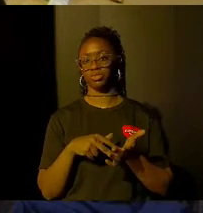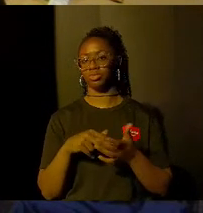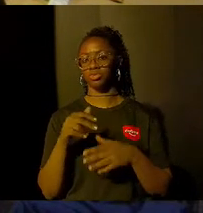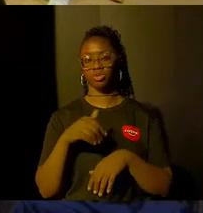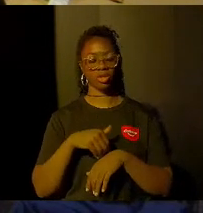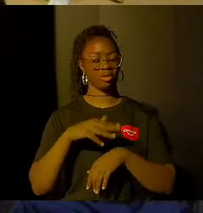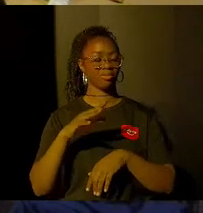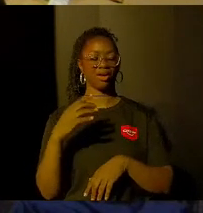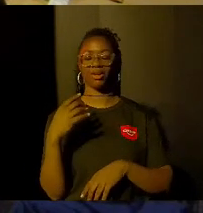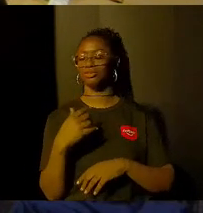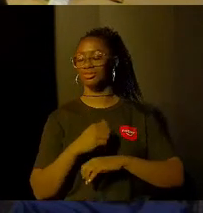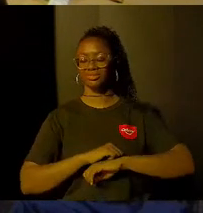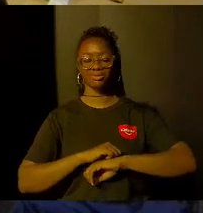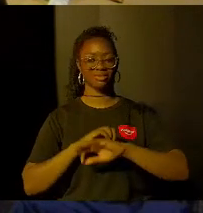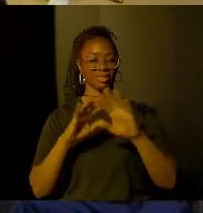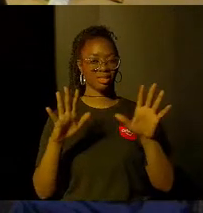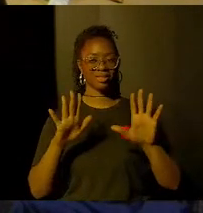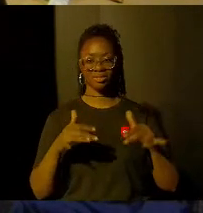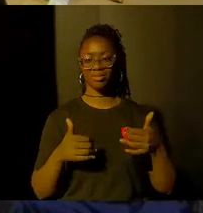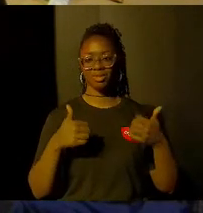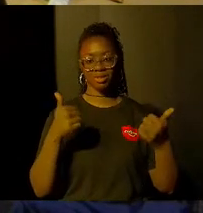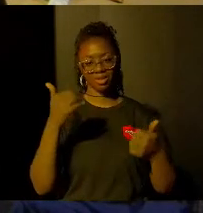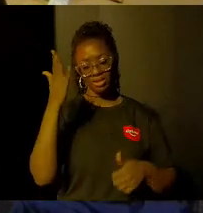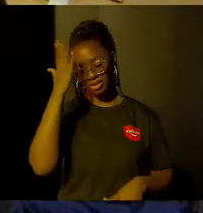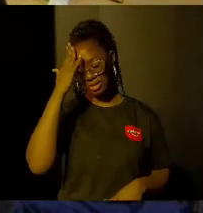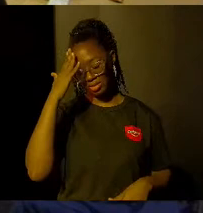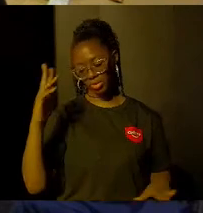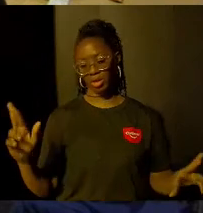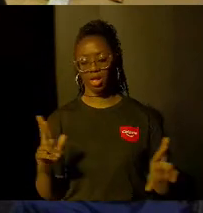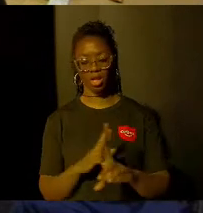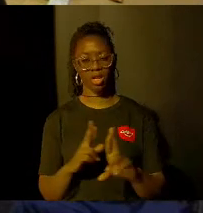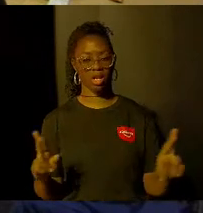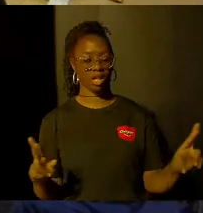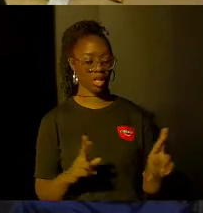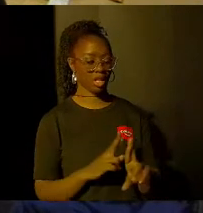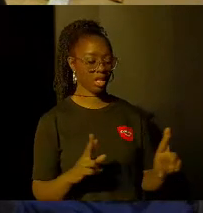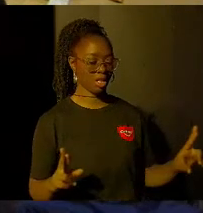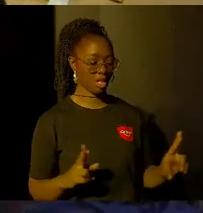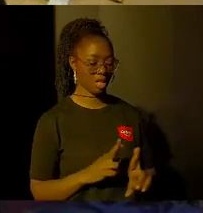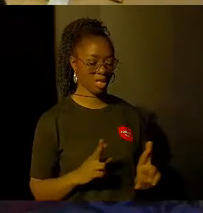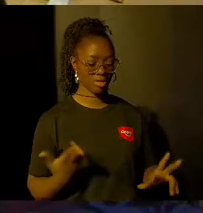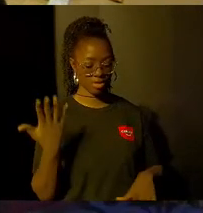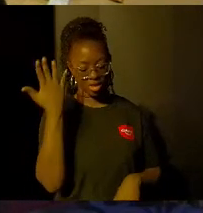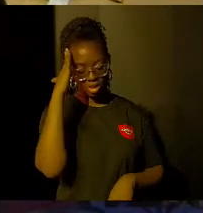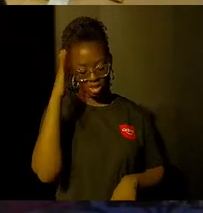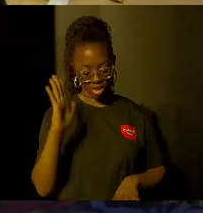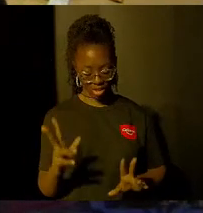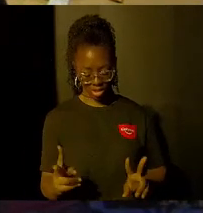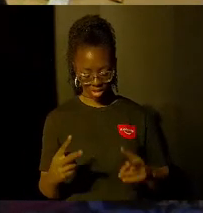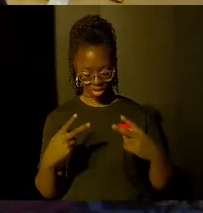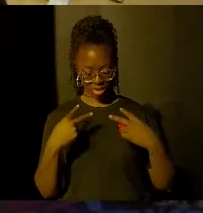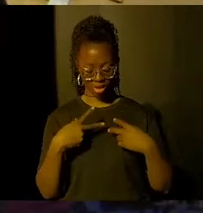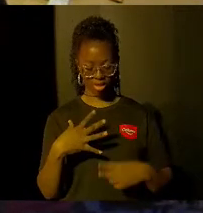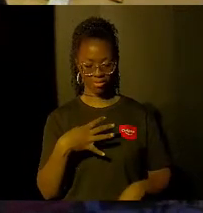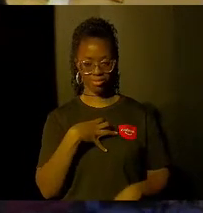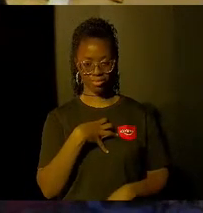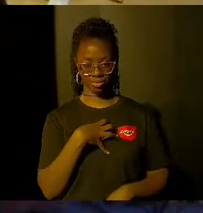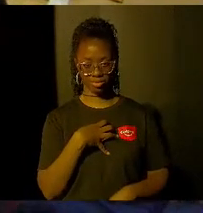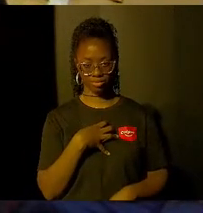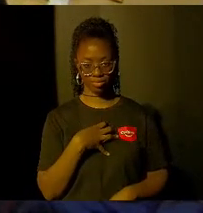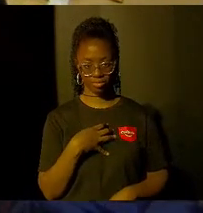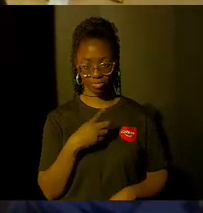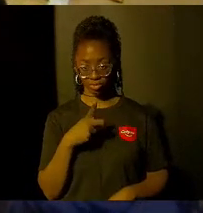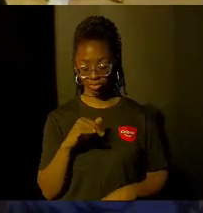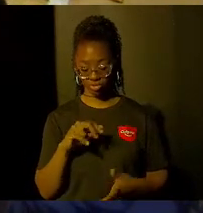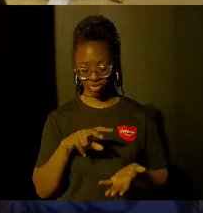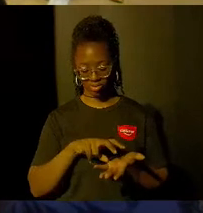transparente aquela que melhor sabia se relacionar com suas emoções no dia em que caiu da cadeira por exemplo